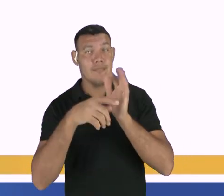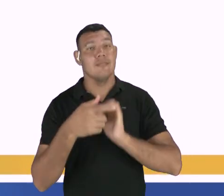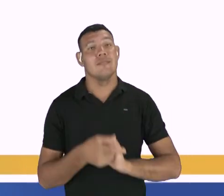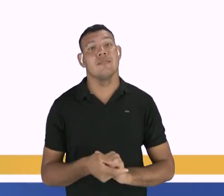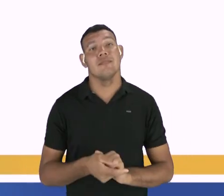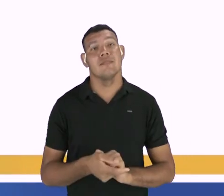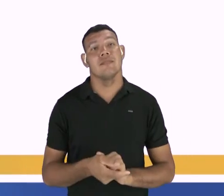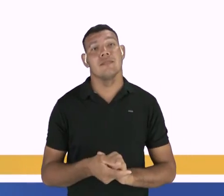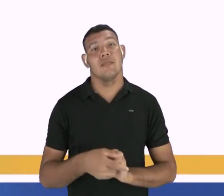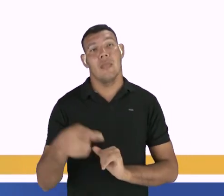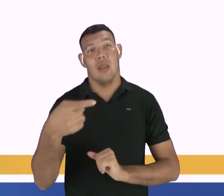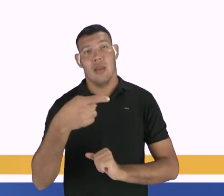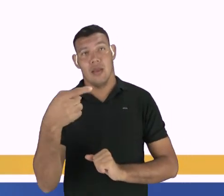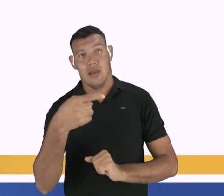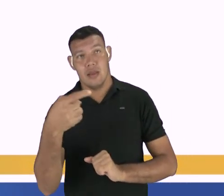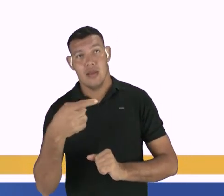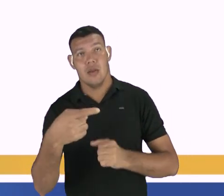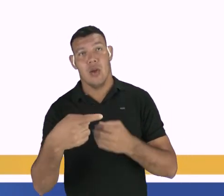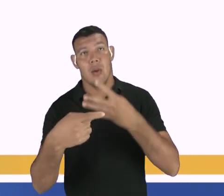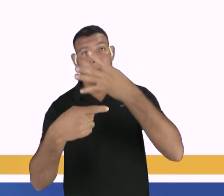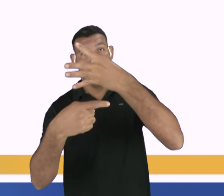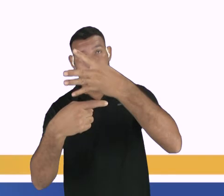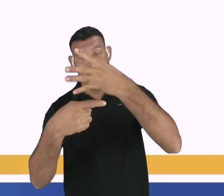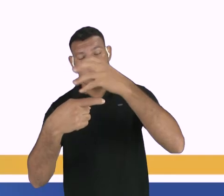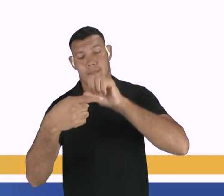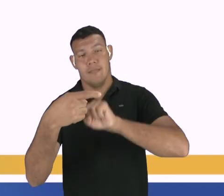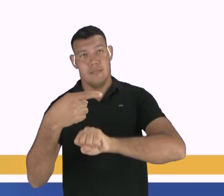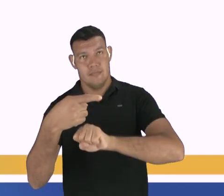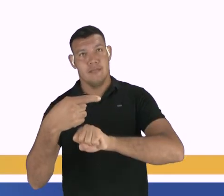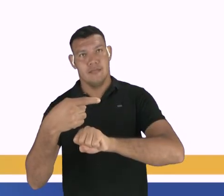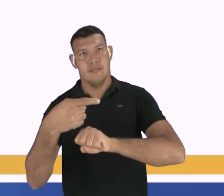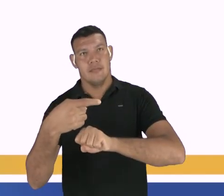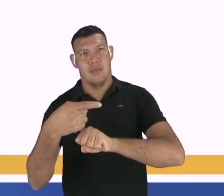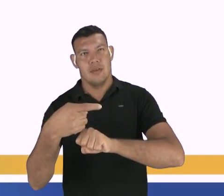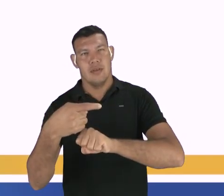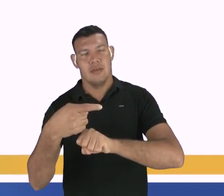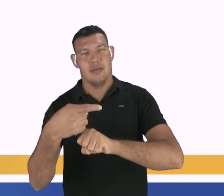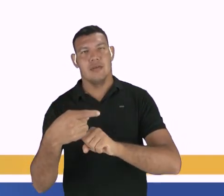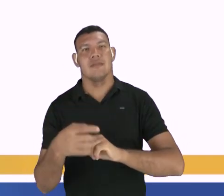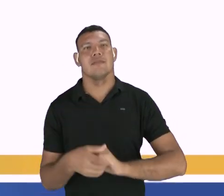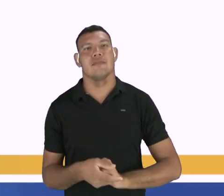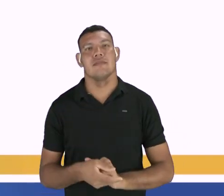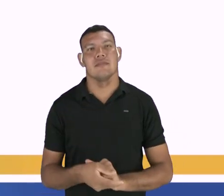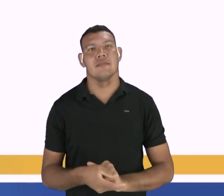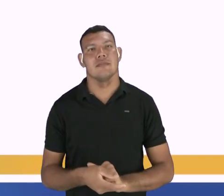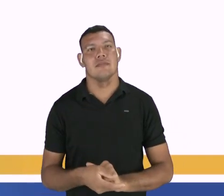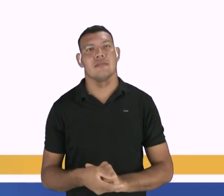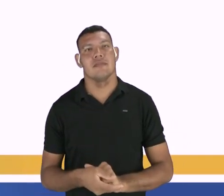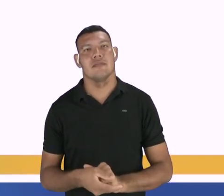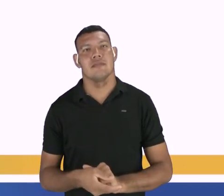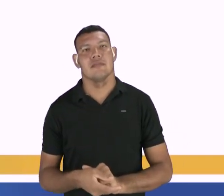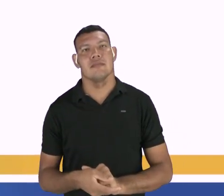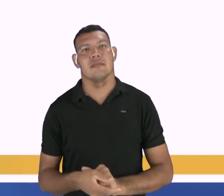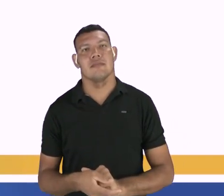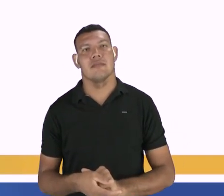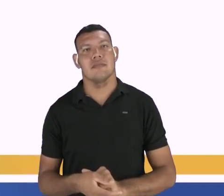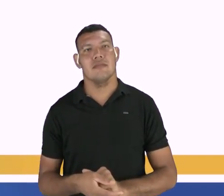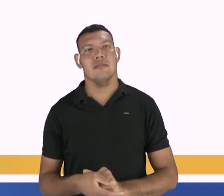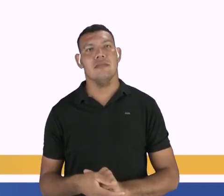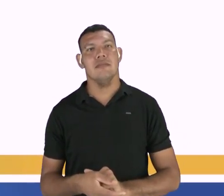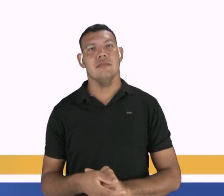representa o todo, menos 4/8, que é a parte que ficou com a Doralice e com a Nina.